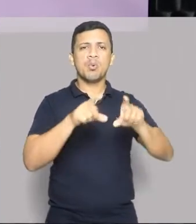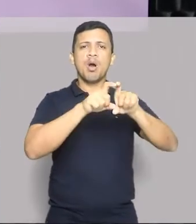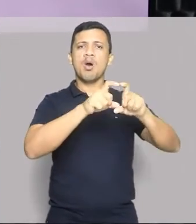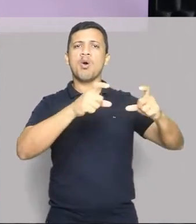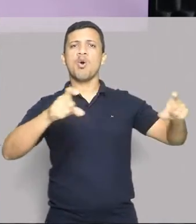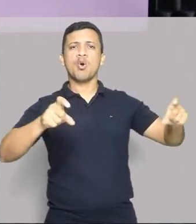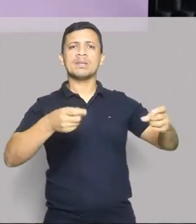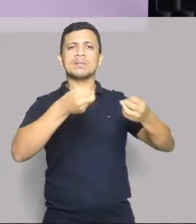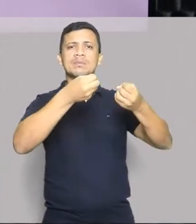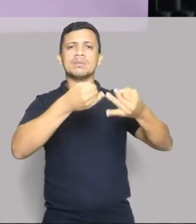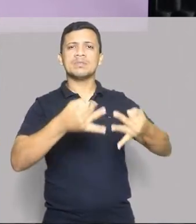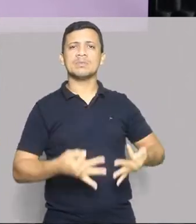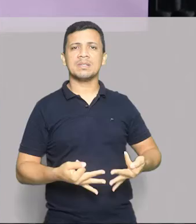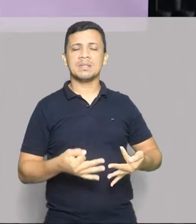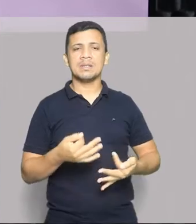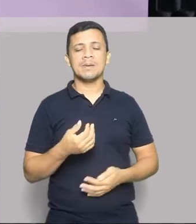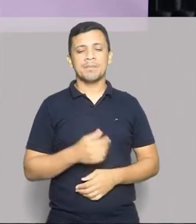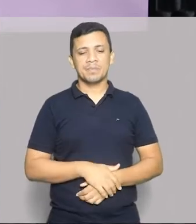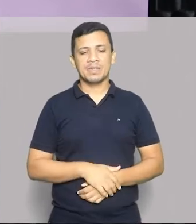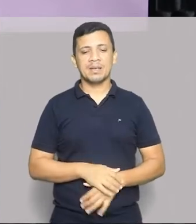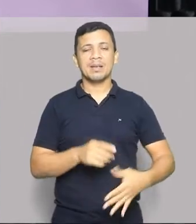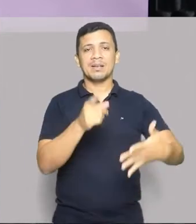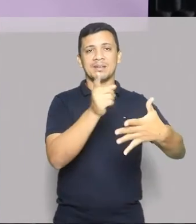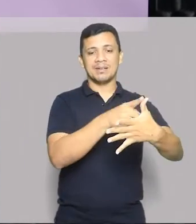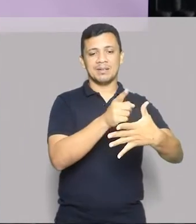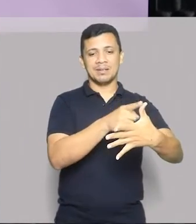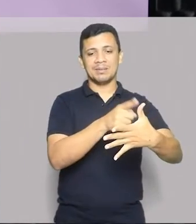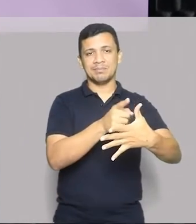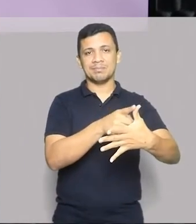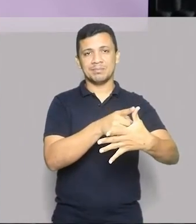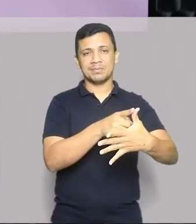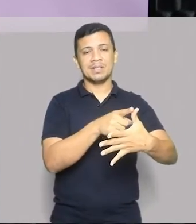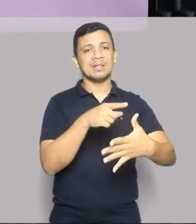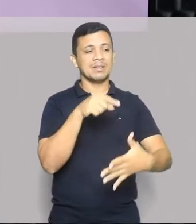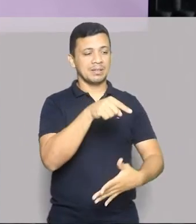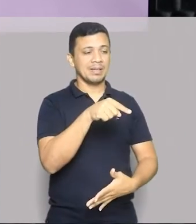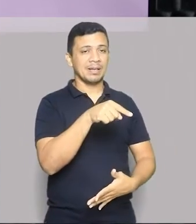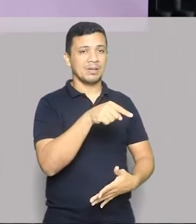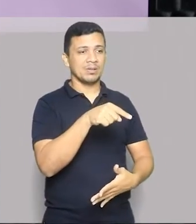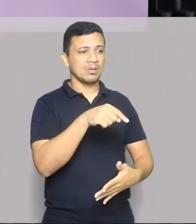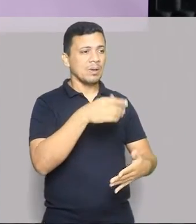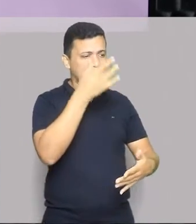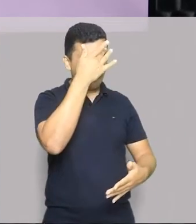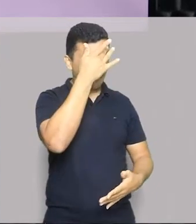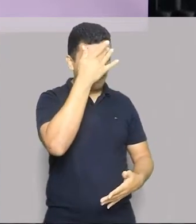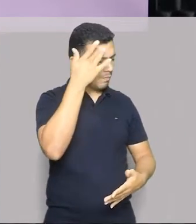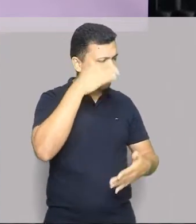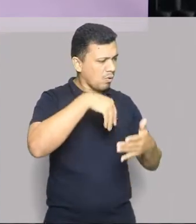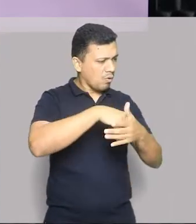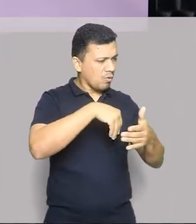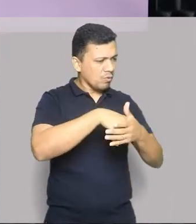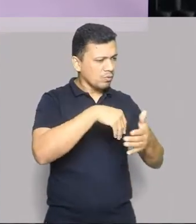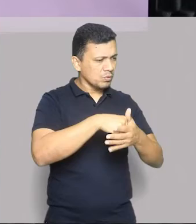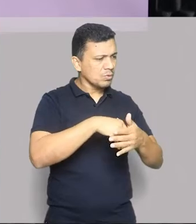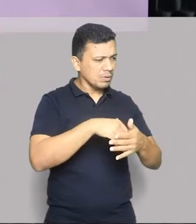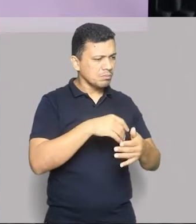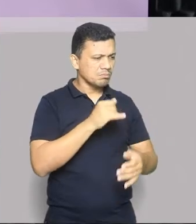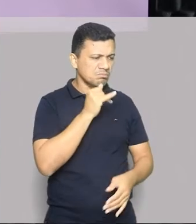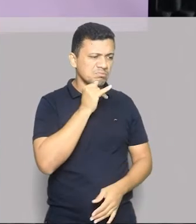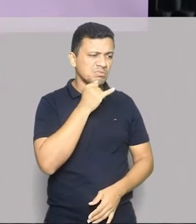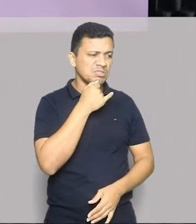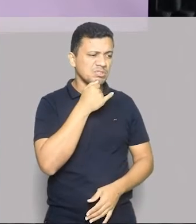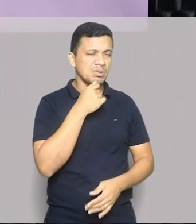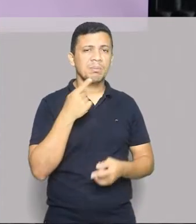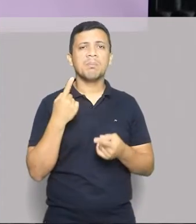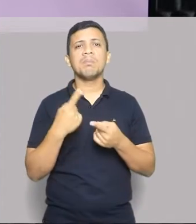relação de causa-consequência. Na letra A você tem, né? Os jogadores ficaram tristes. Qual foi a causa disso? Eles não ganharam